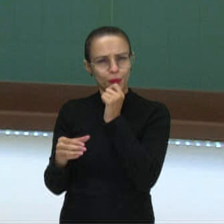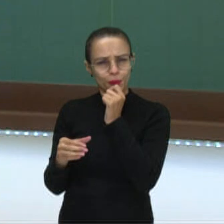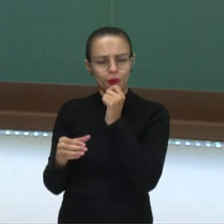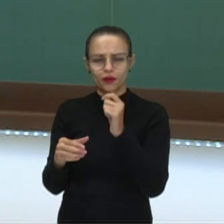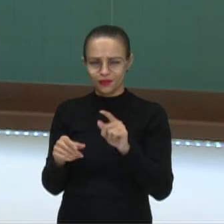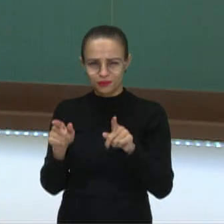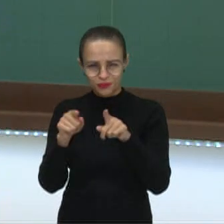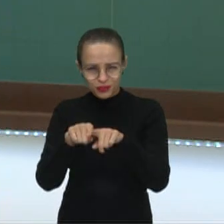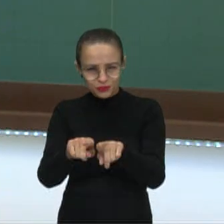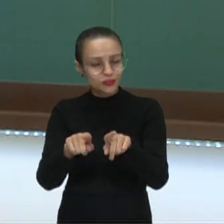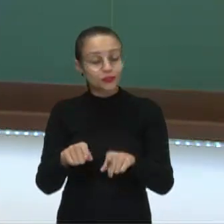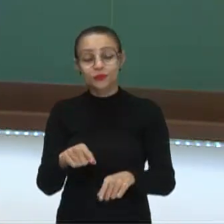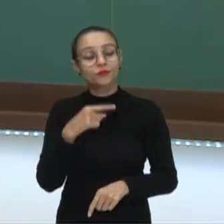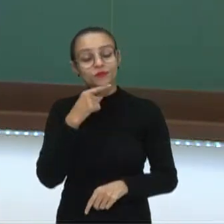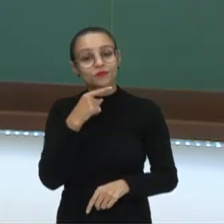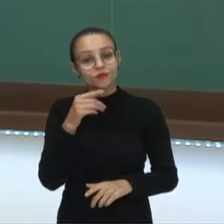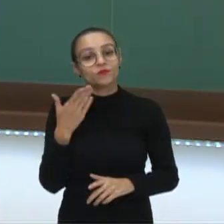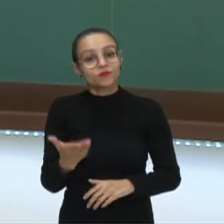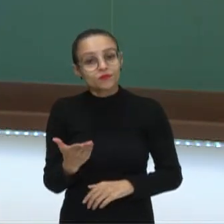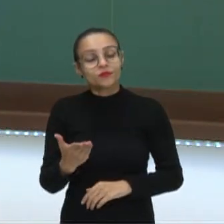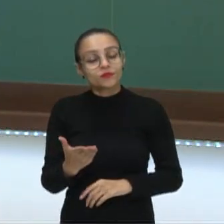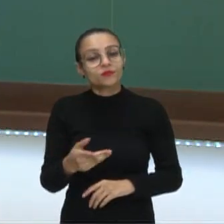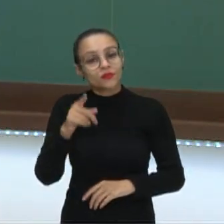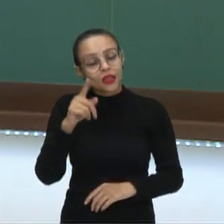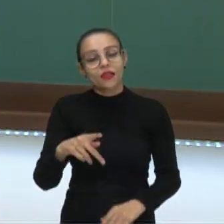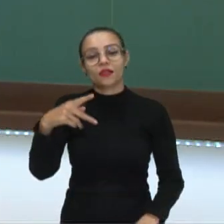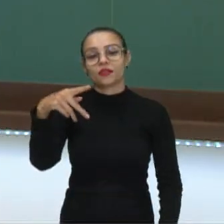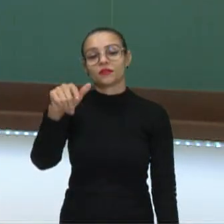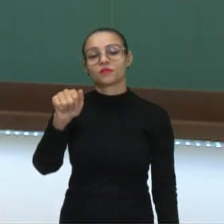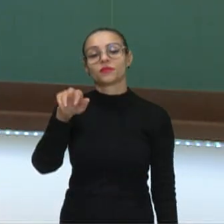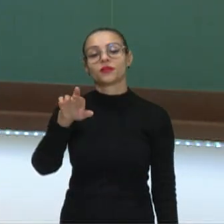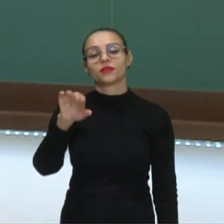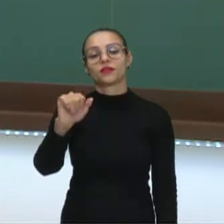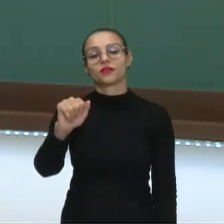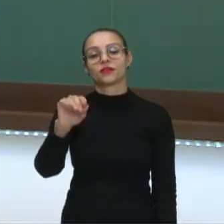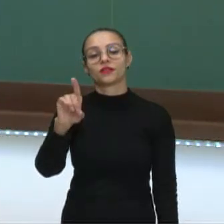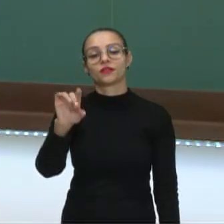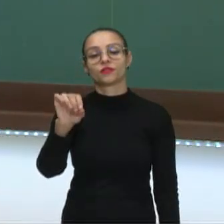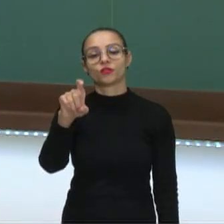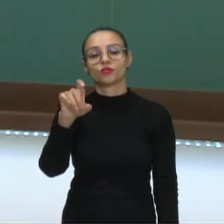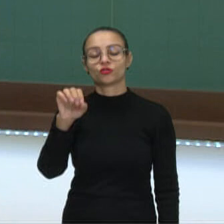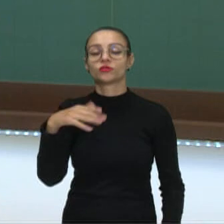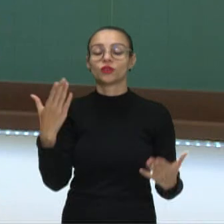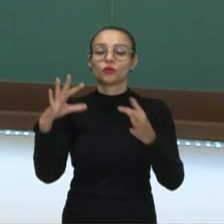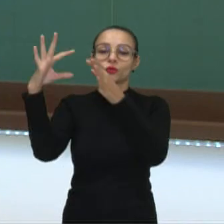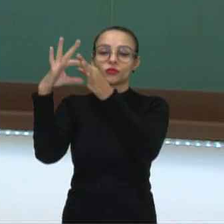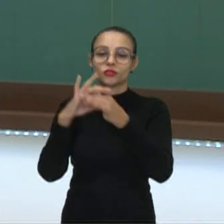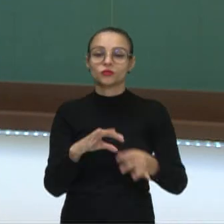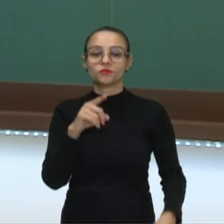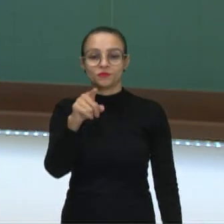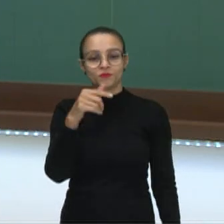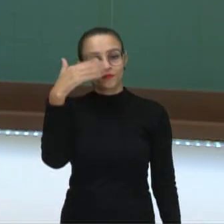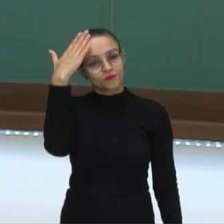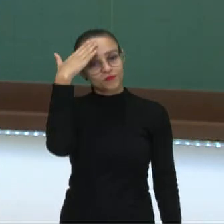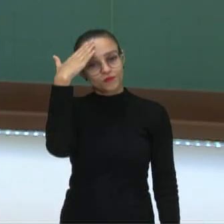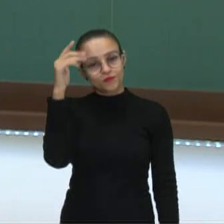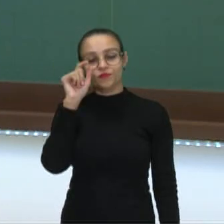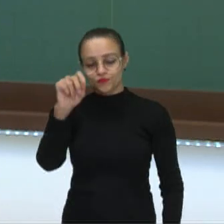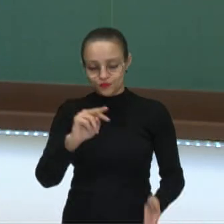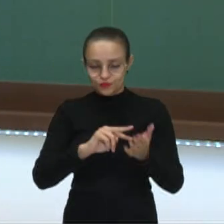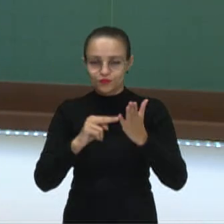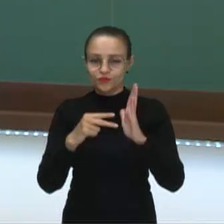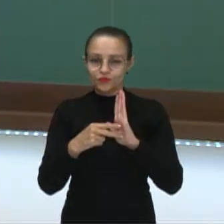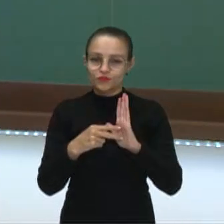dar certo? Não. Então isso é um paradoxo. Então, contextualizando, agora você tem na sua mente o que é o